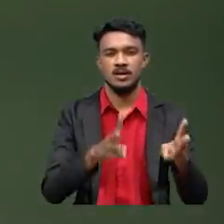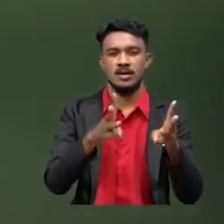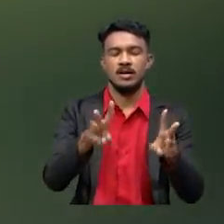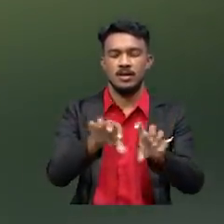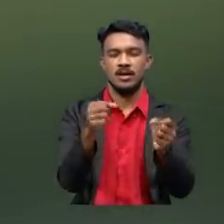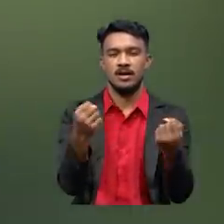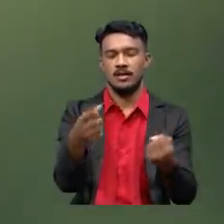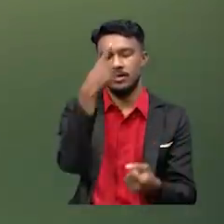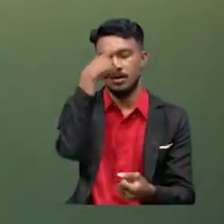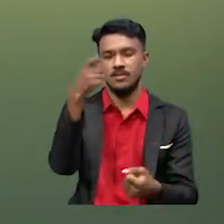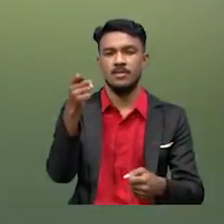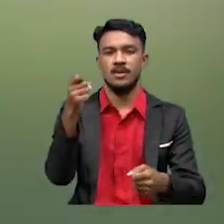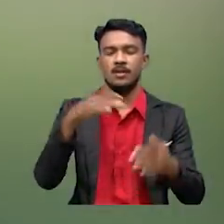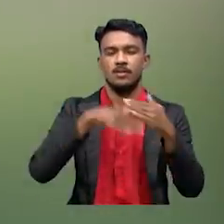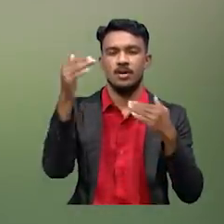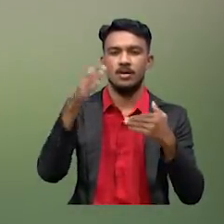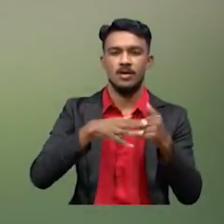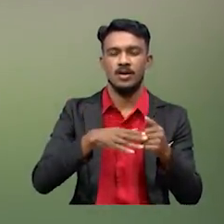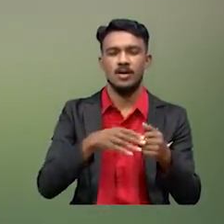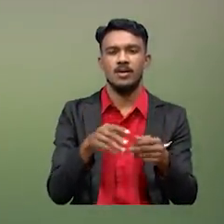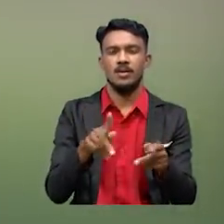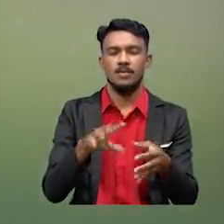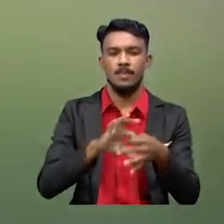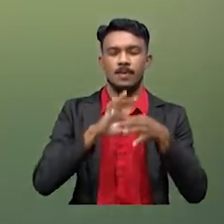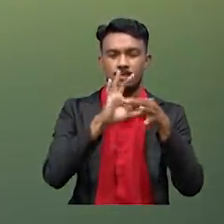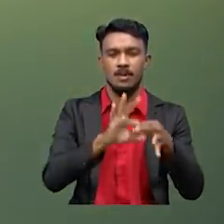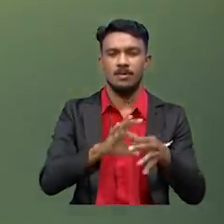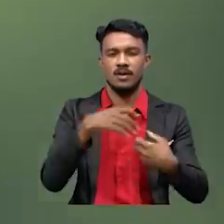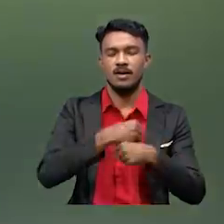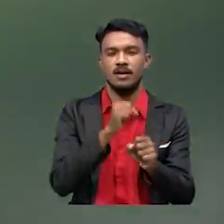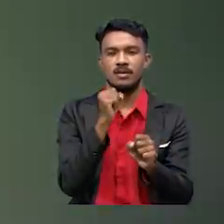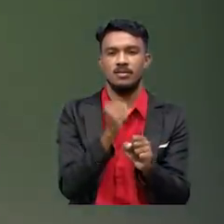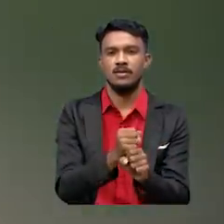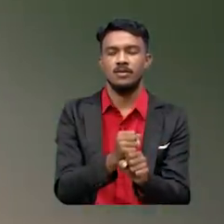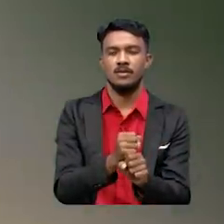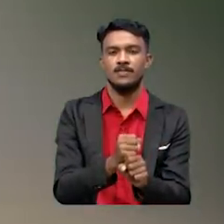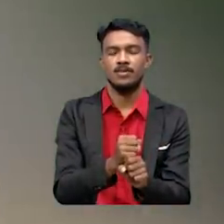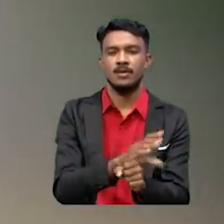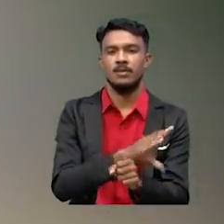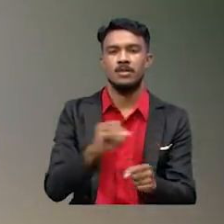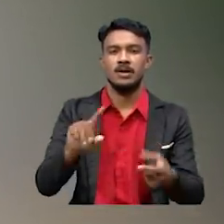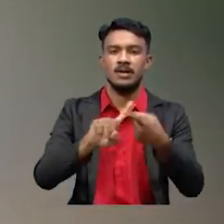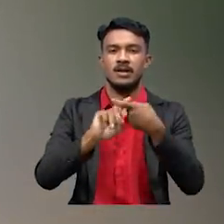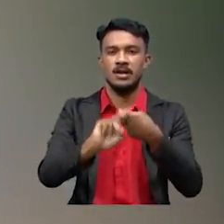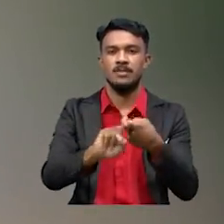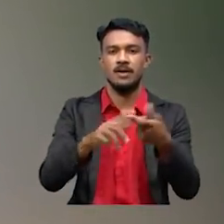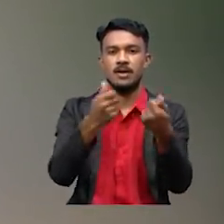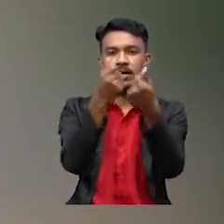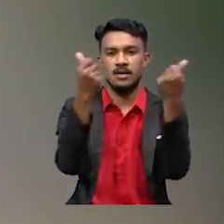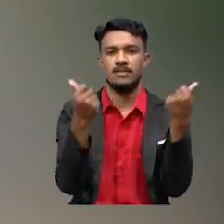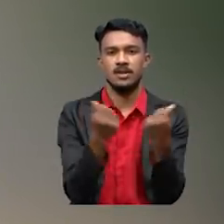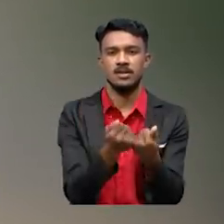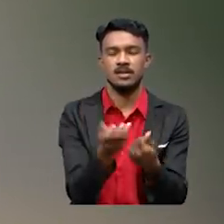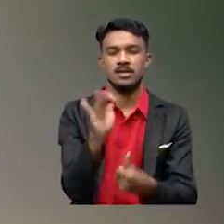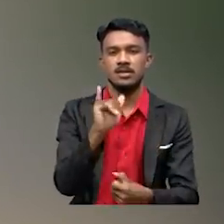cano movimento massa ne sempre é provoca samba mal vale ne liga na arte marcial sana oh liga arte marcial liga na arte marcial então sira